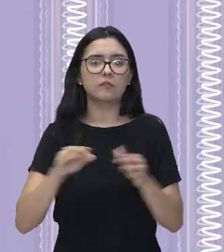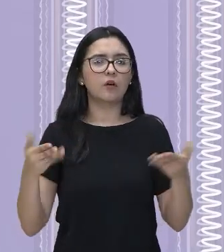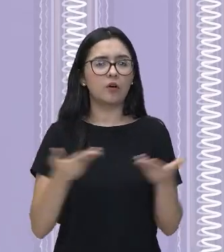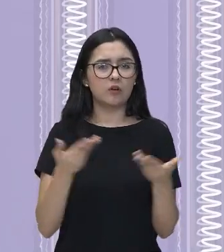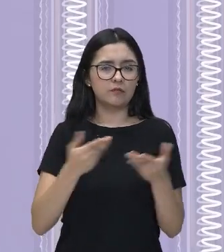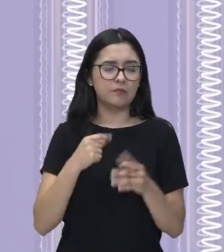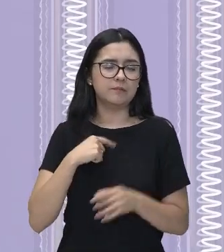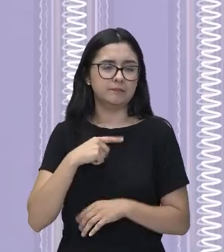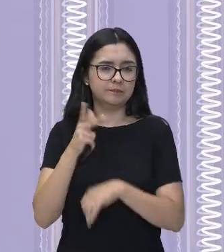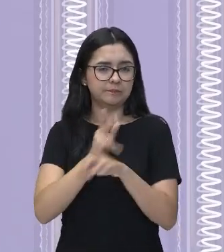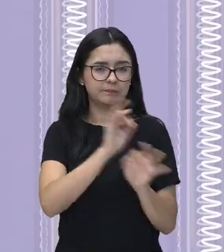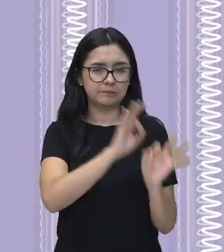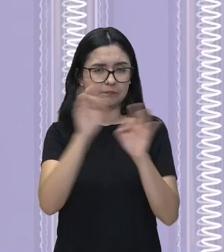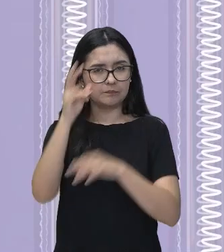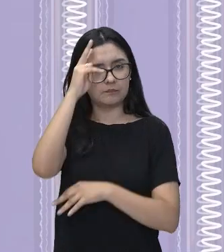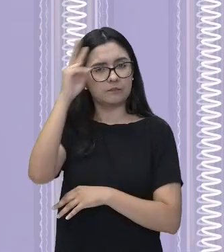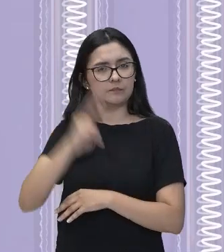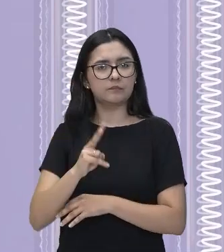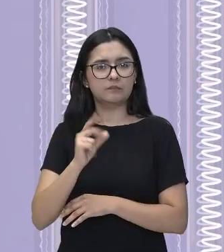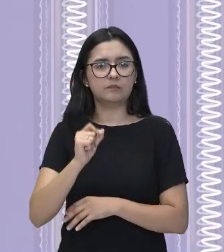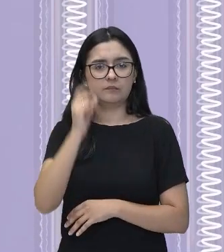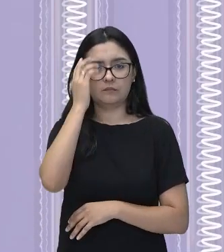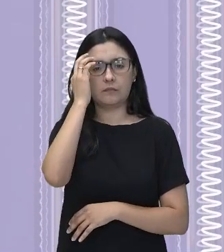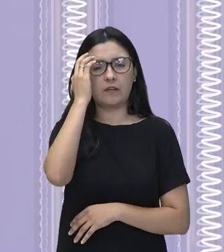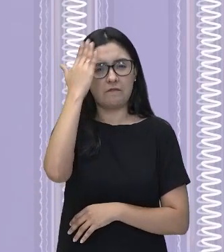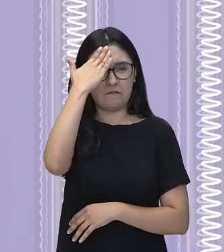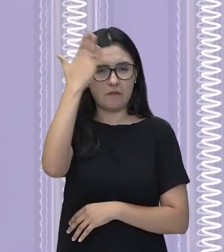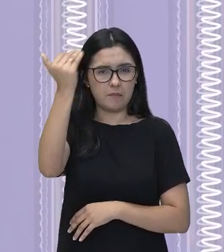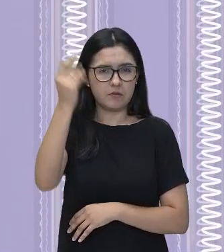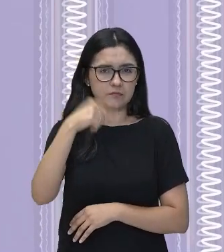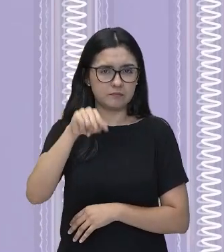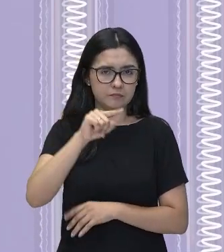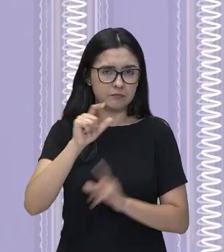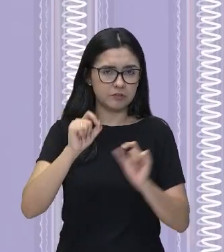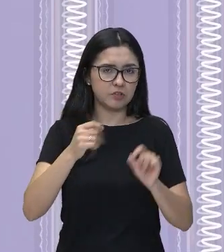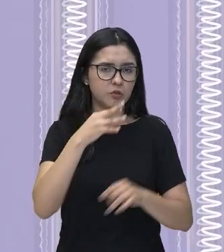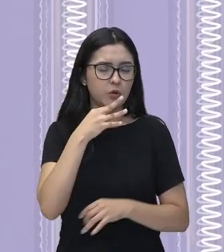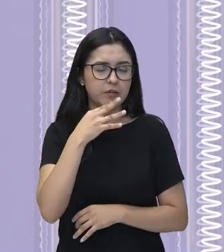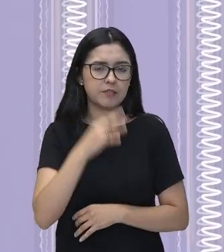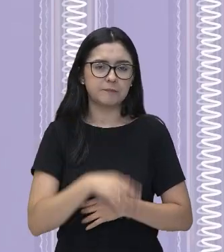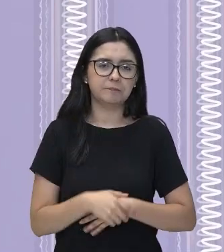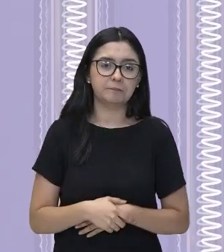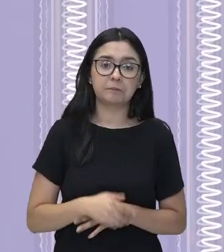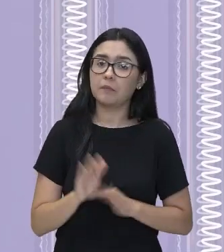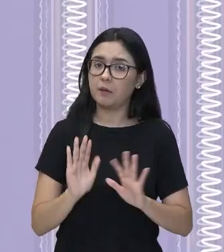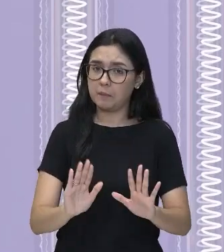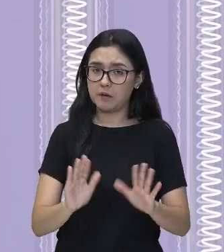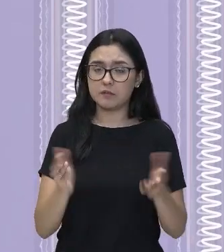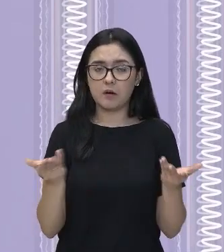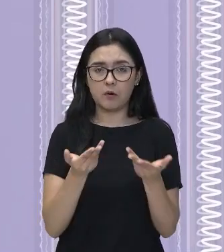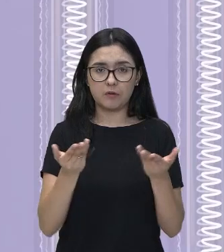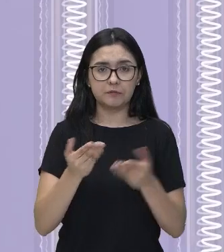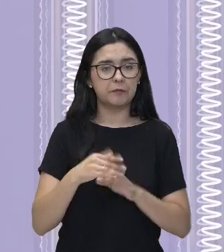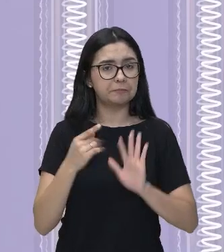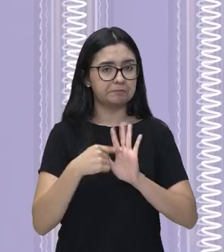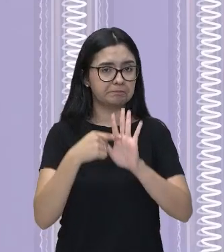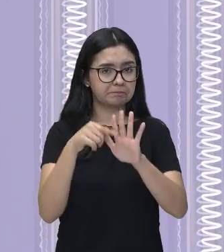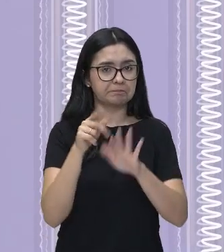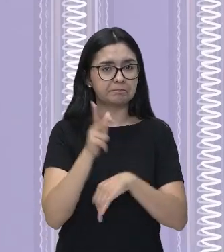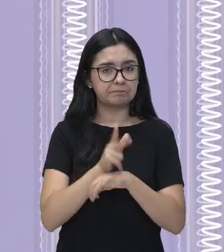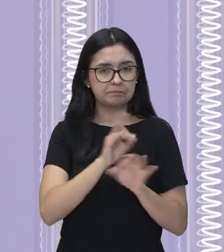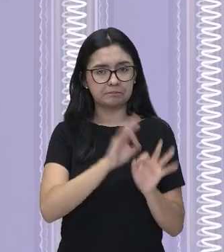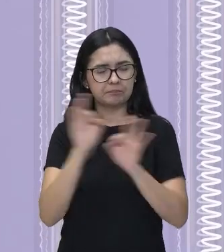agora essa história que é conhecida com certeza de todos nós, Mas vamos ouvir agora